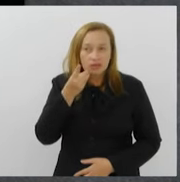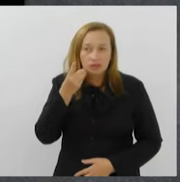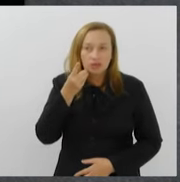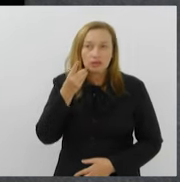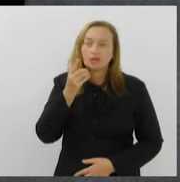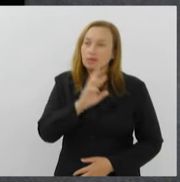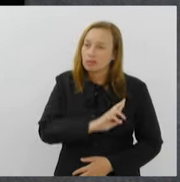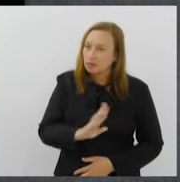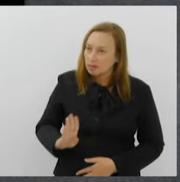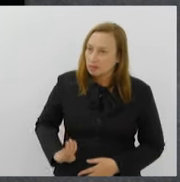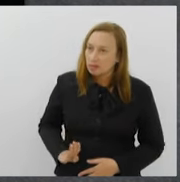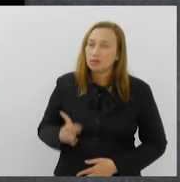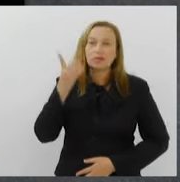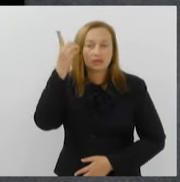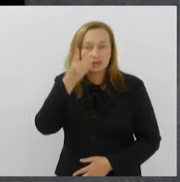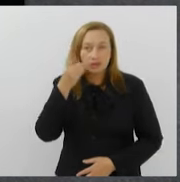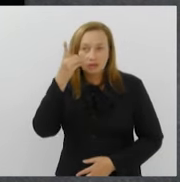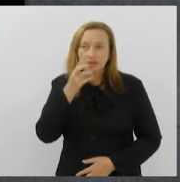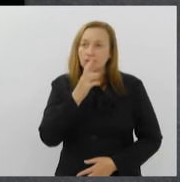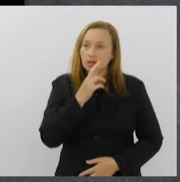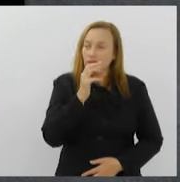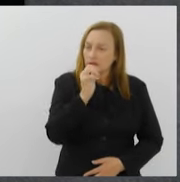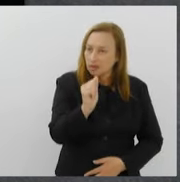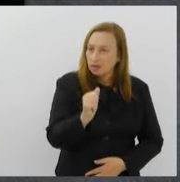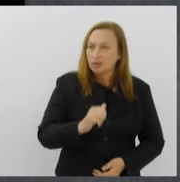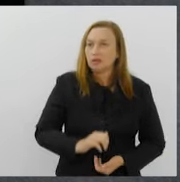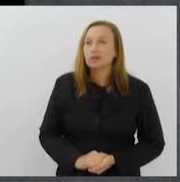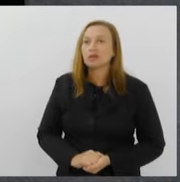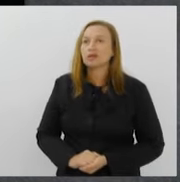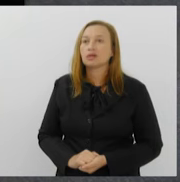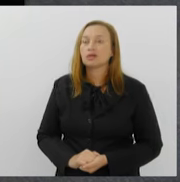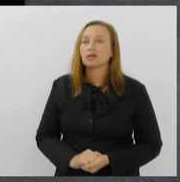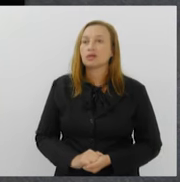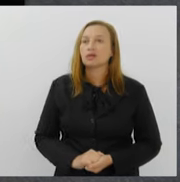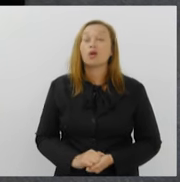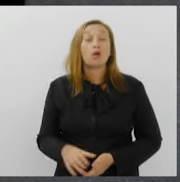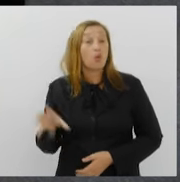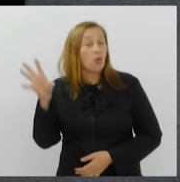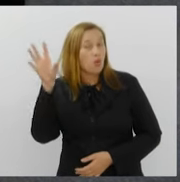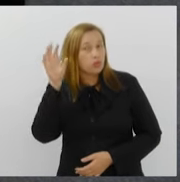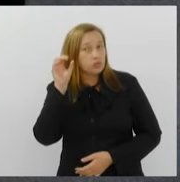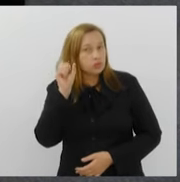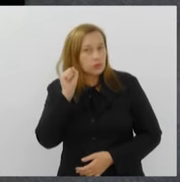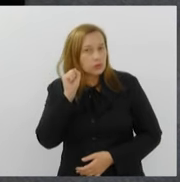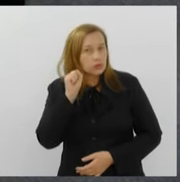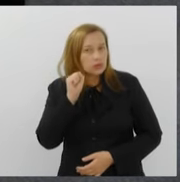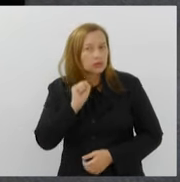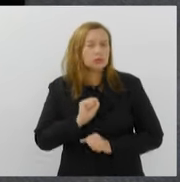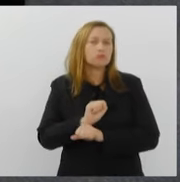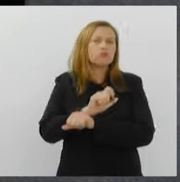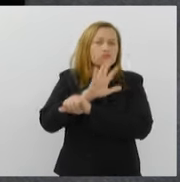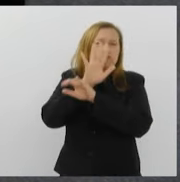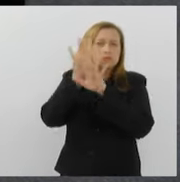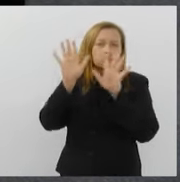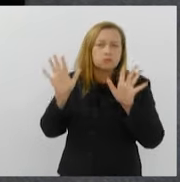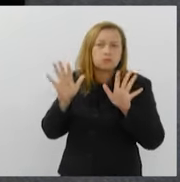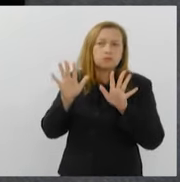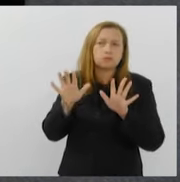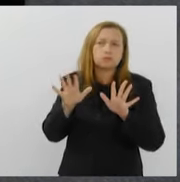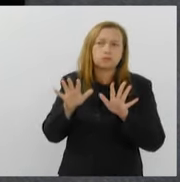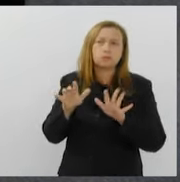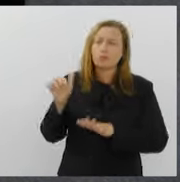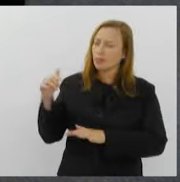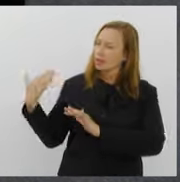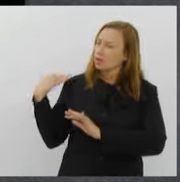Bacelar, deputado Rodrigo Amorim. Ouvi com bastante atenção, deputado Amorim, aqui do